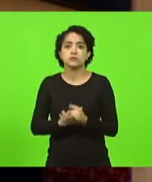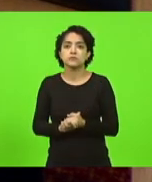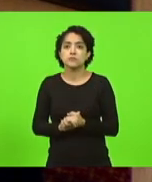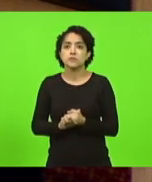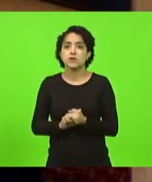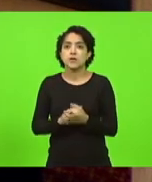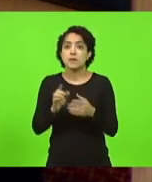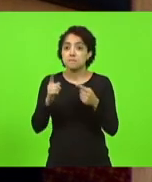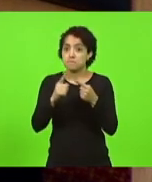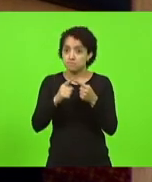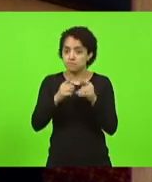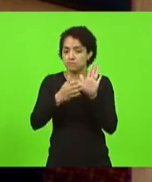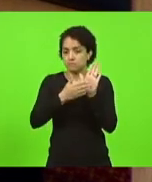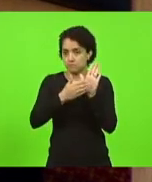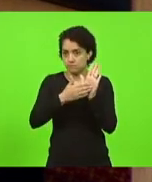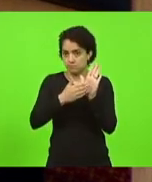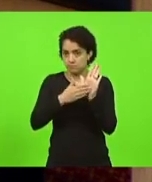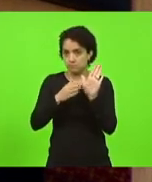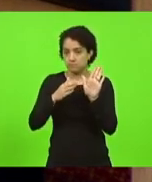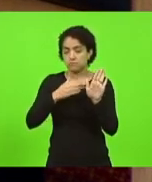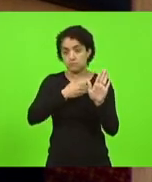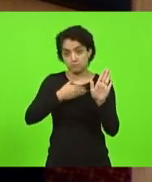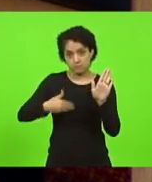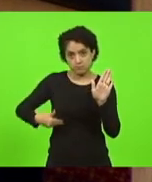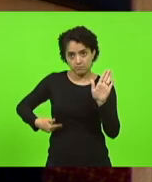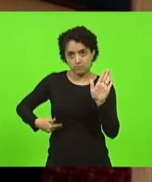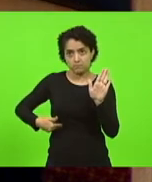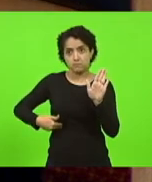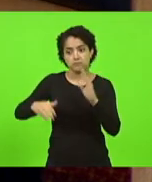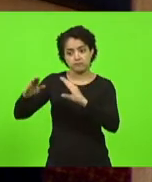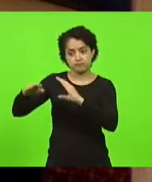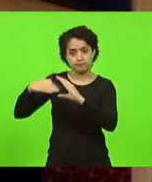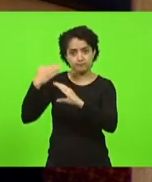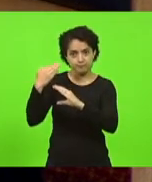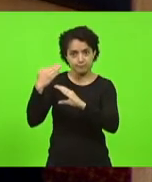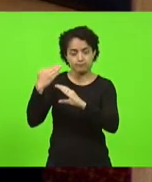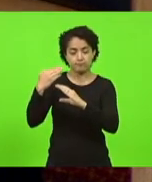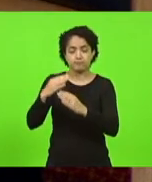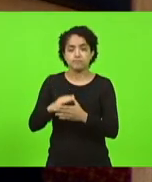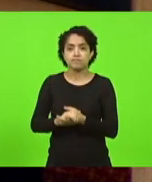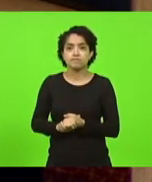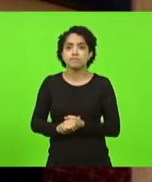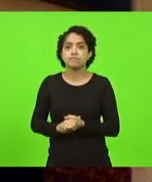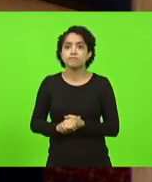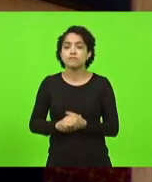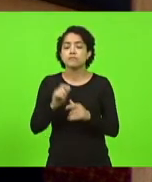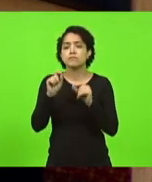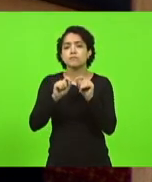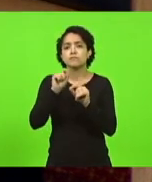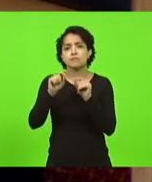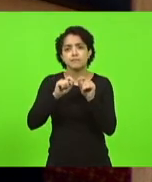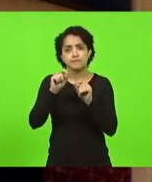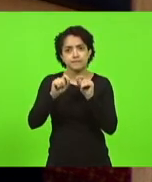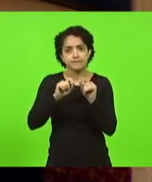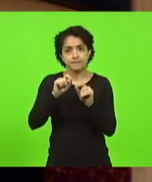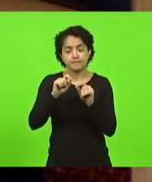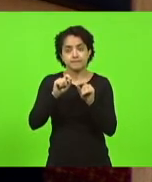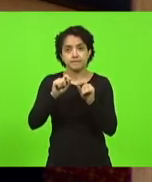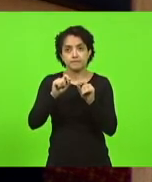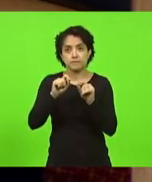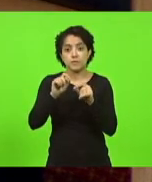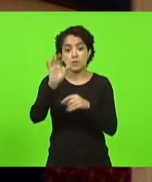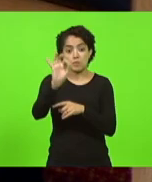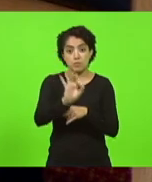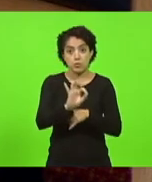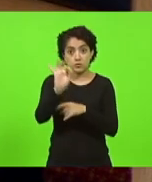primeira proposta do governo que chegou para a gente, ela trazia como